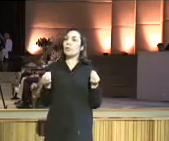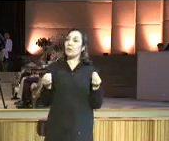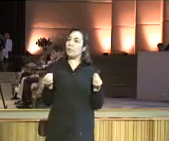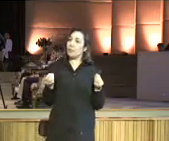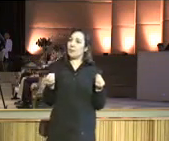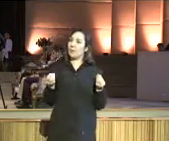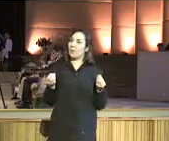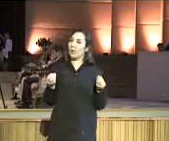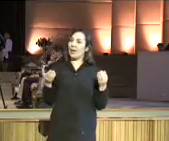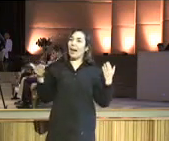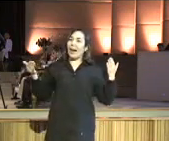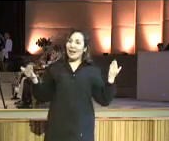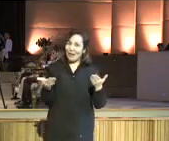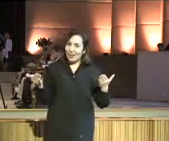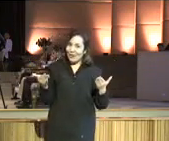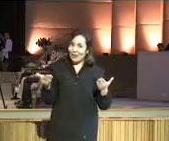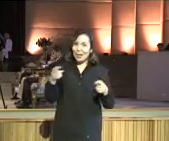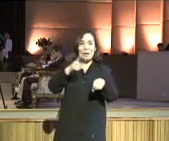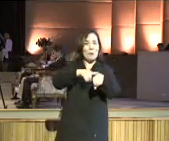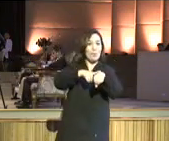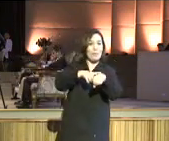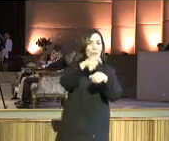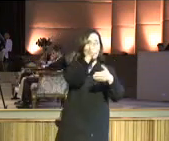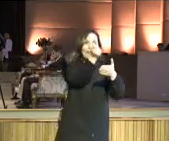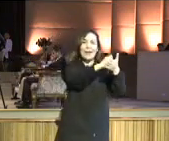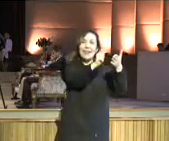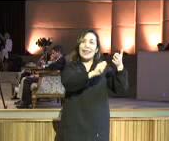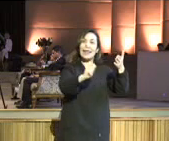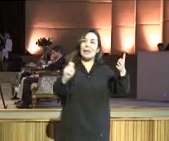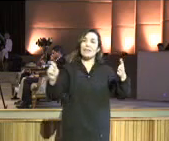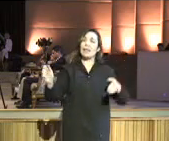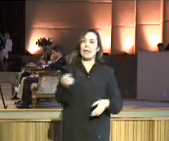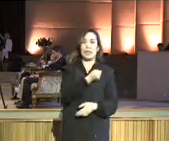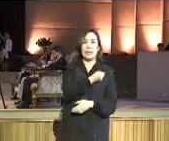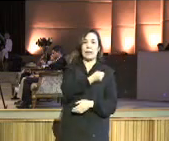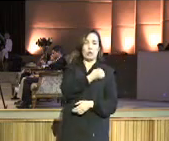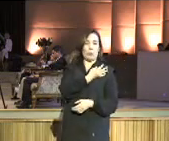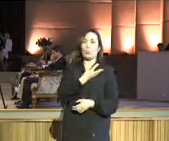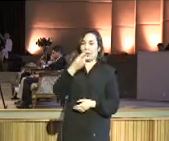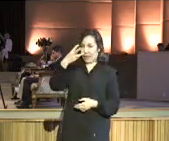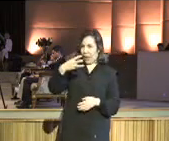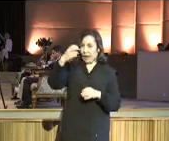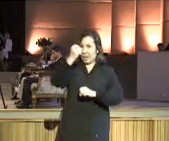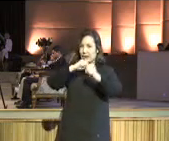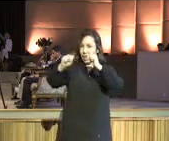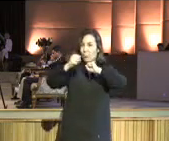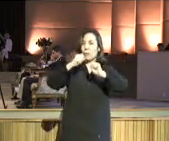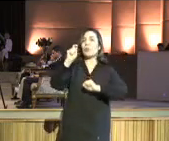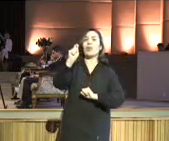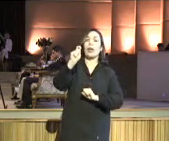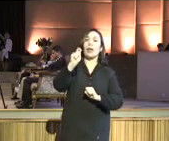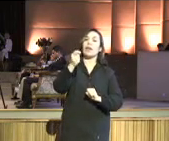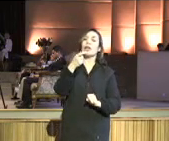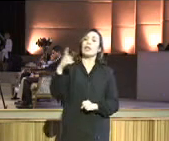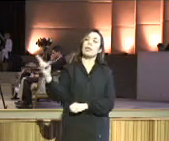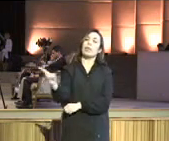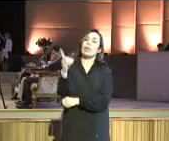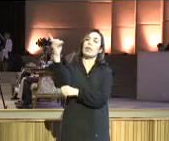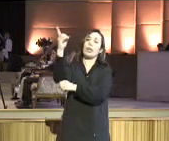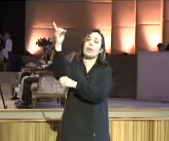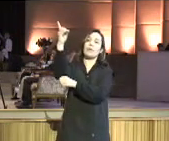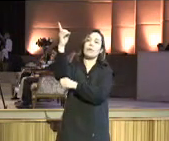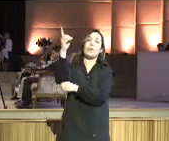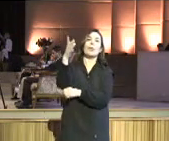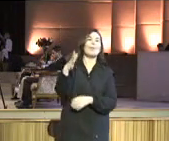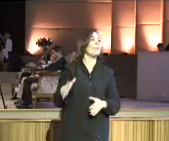fugindo de Jerusalém com as suas esposas e filhos, e mais 600 homens